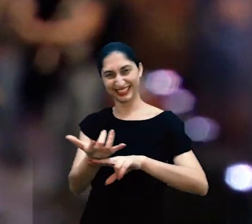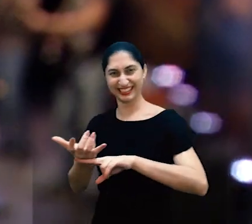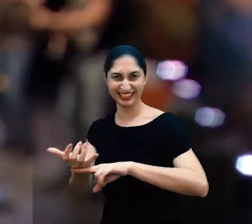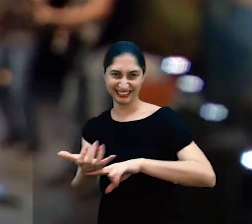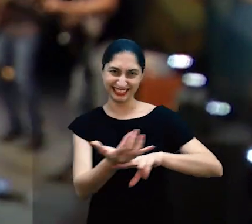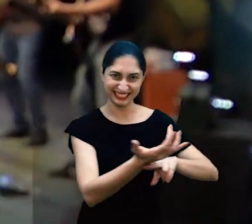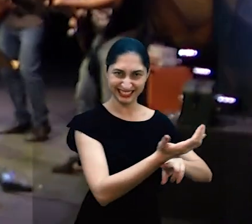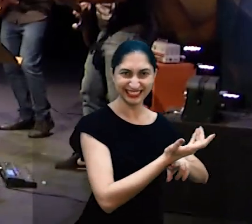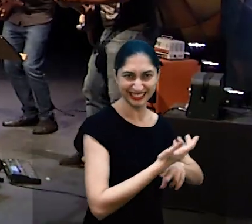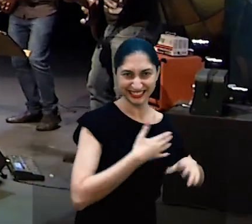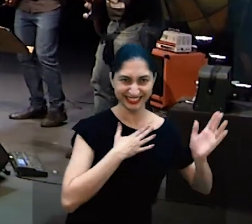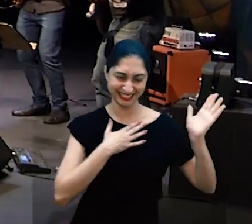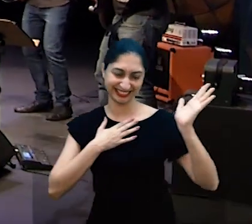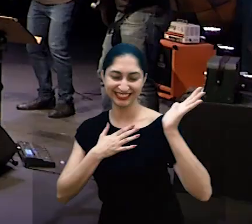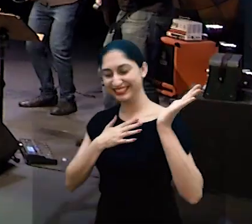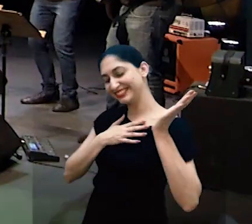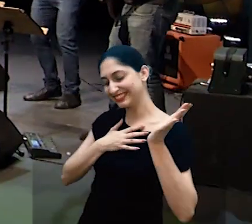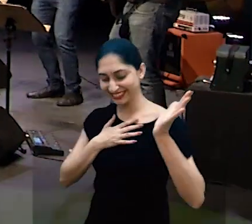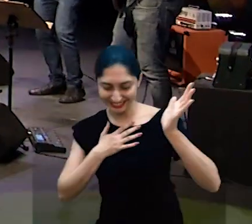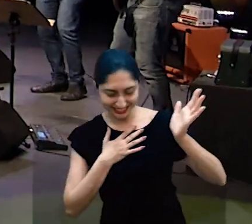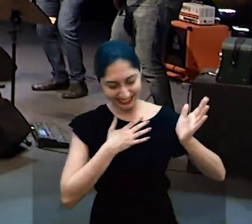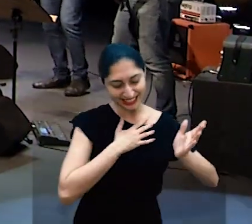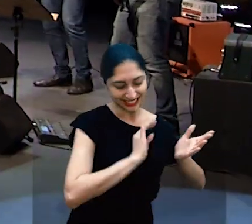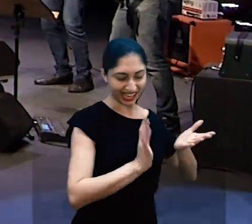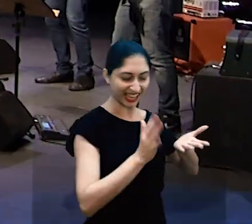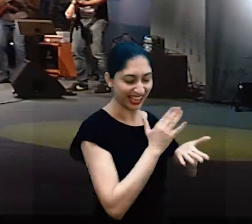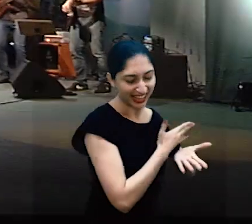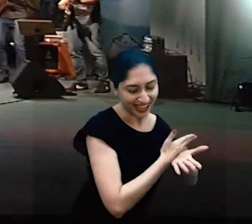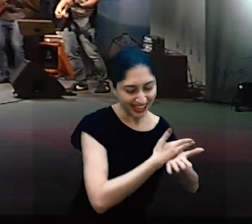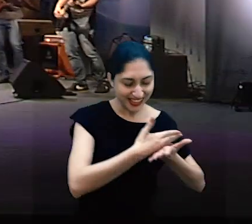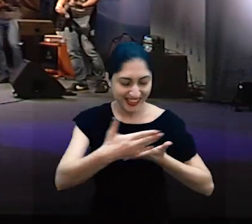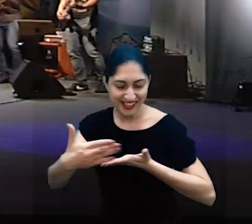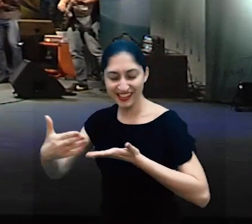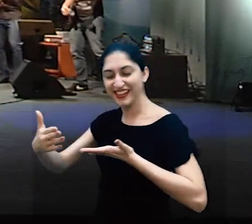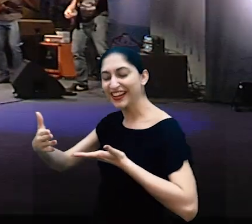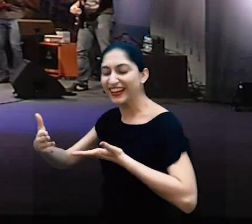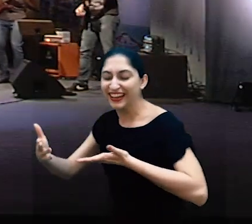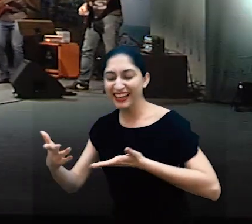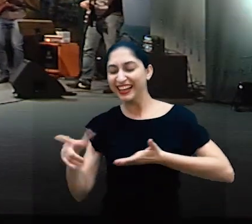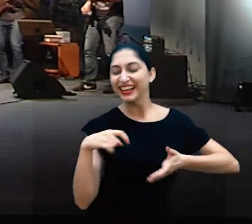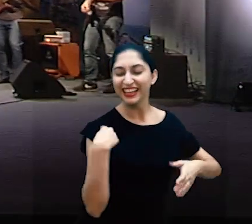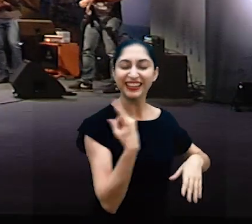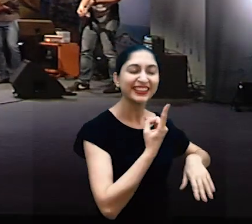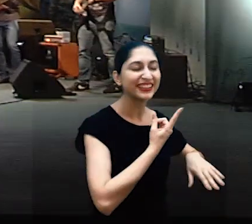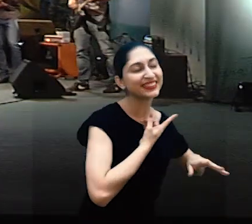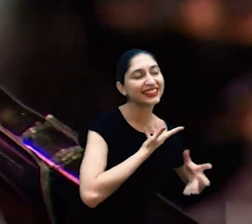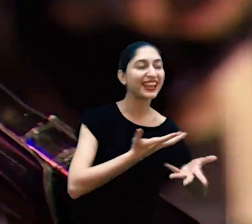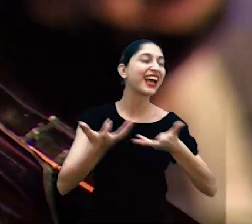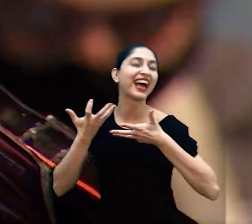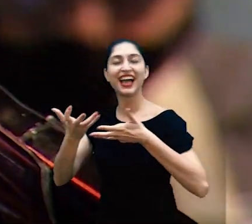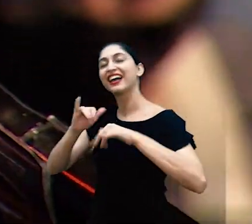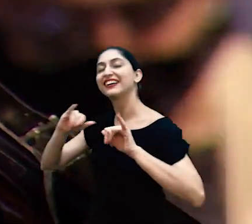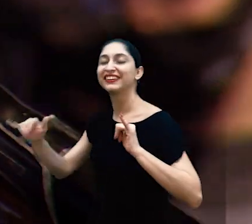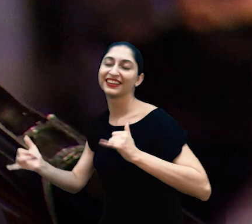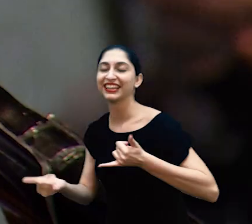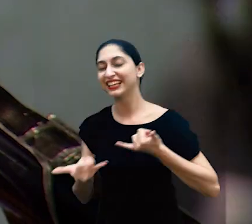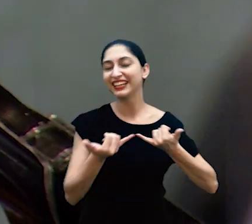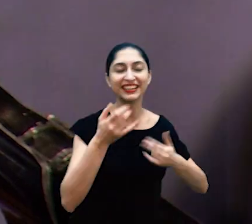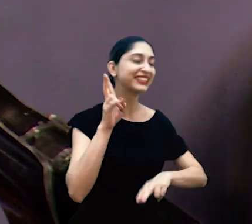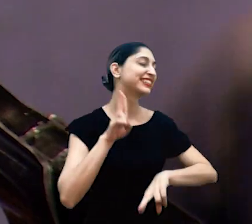O forró já começou, vamos tentar arrastar pelo esse salão. A fogueira